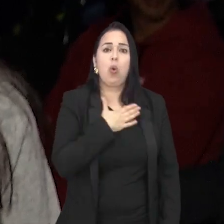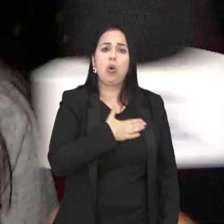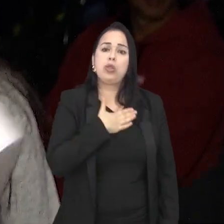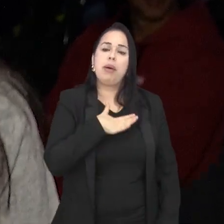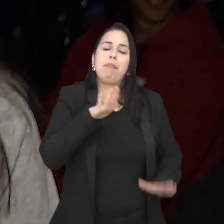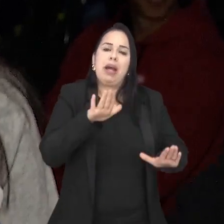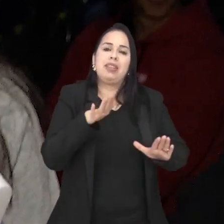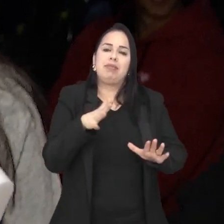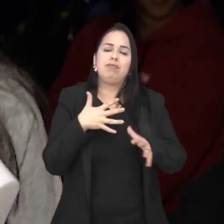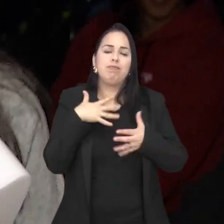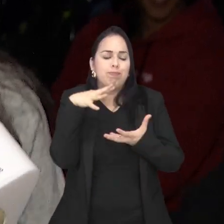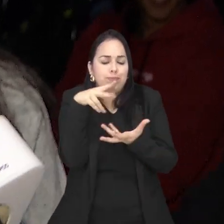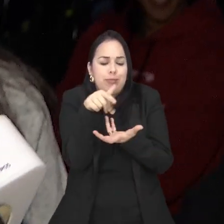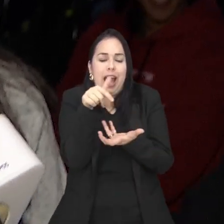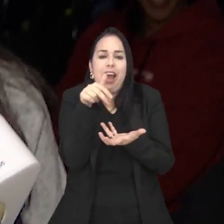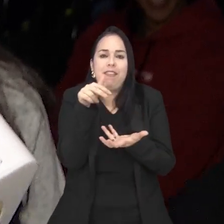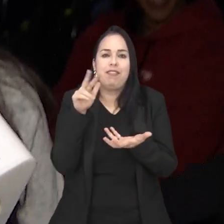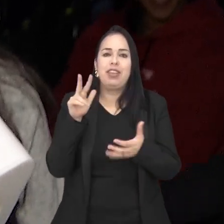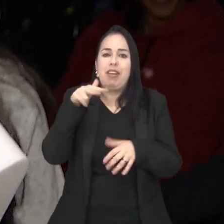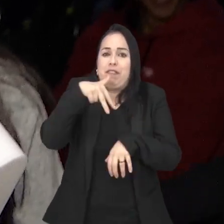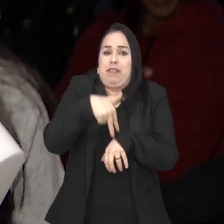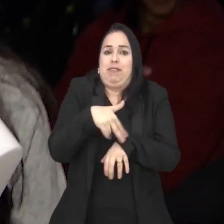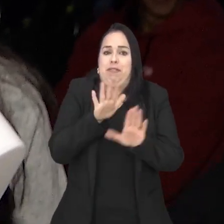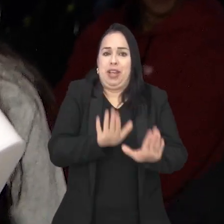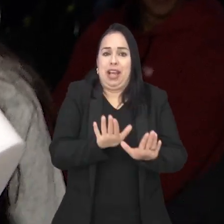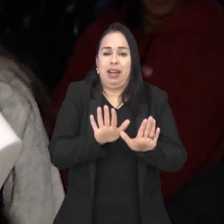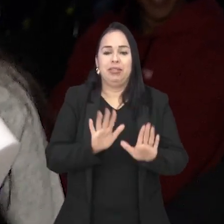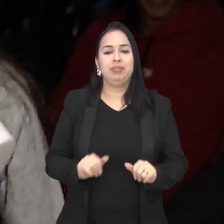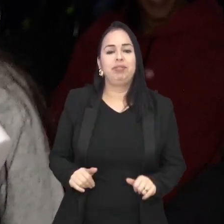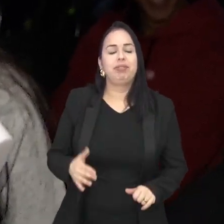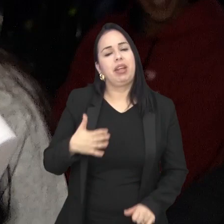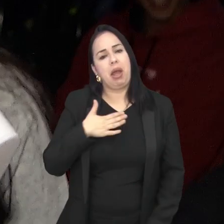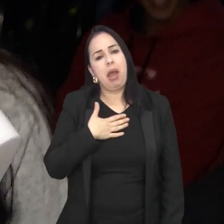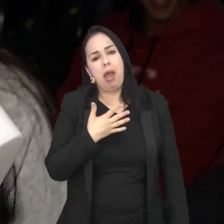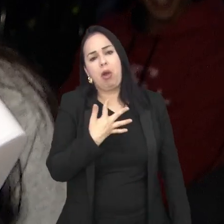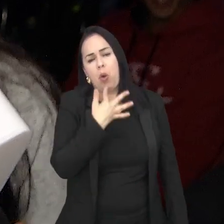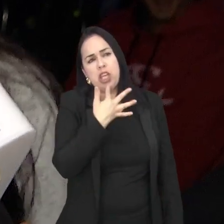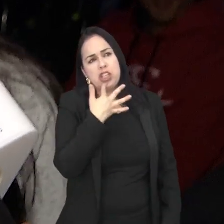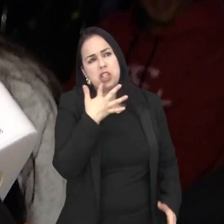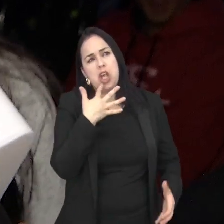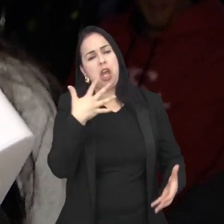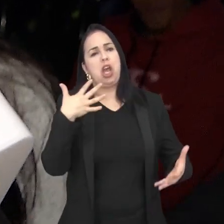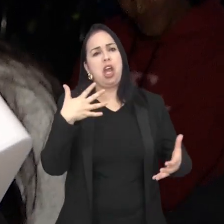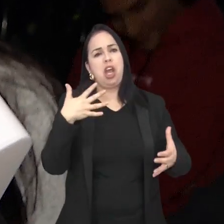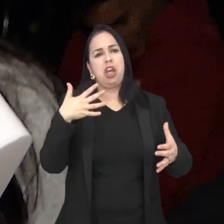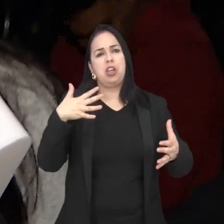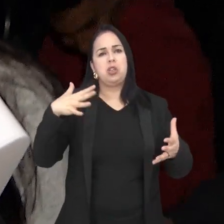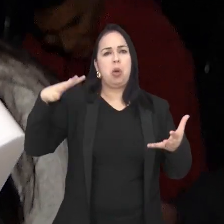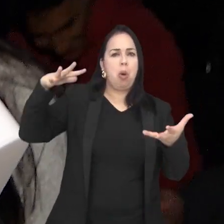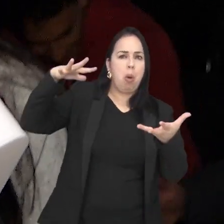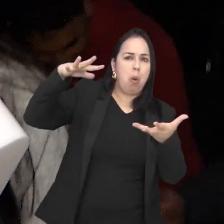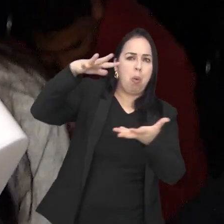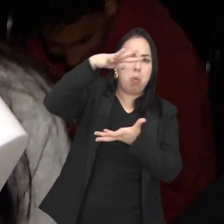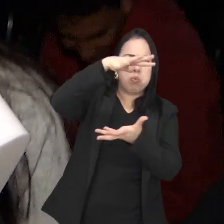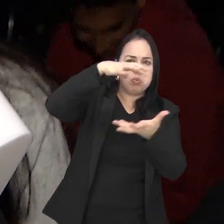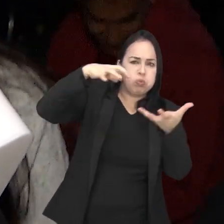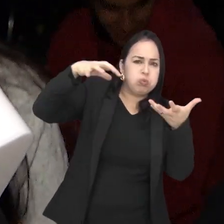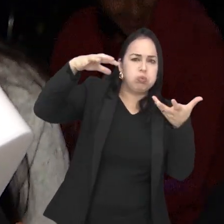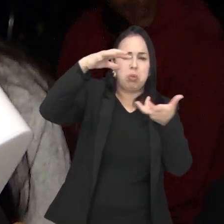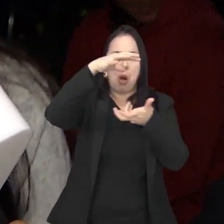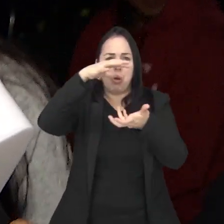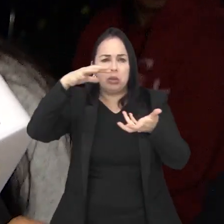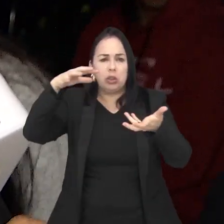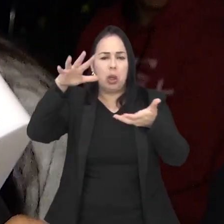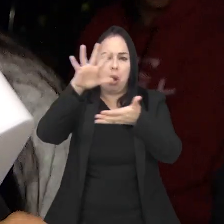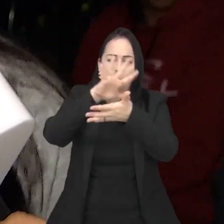prefere ficar por aqui. Eu acho que é bom a gente conhecer, sabe? Ver se tem coisa que